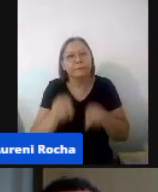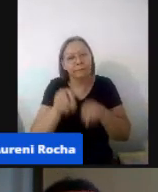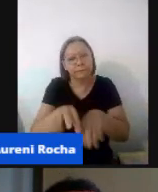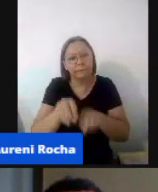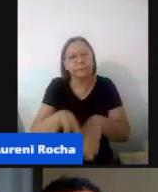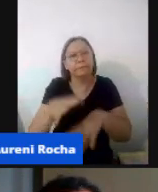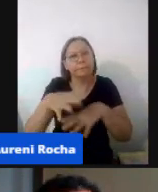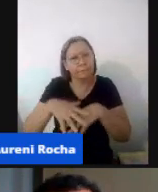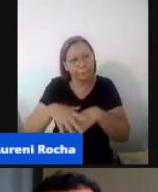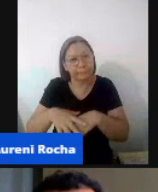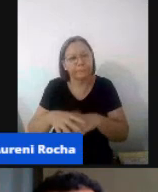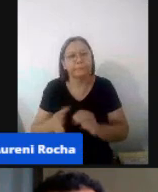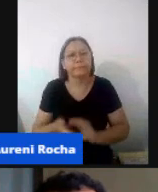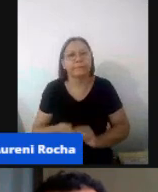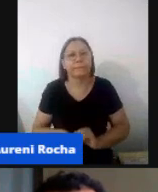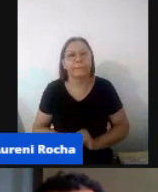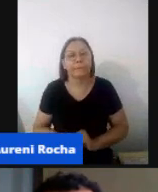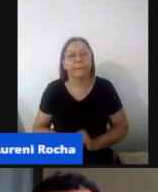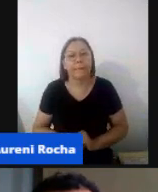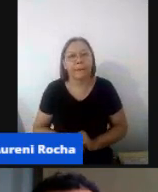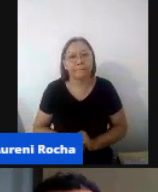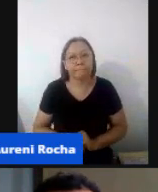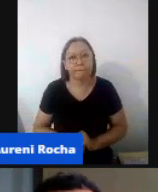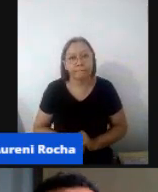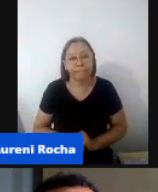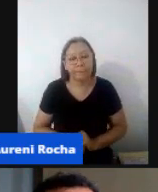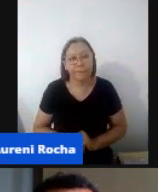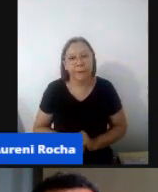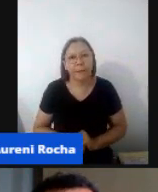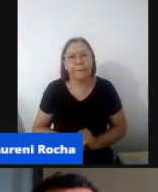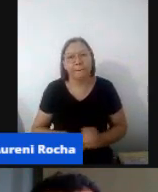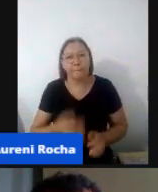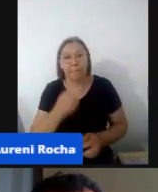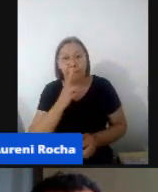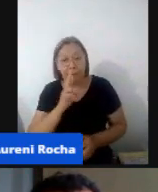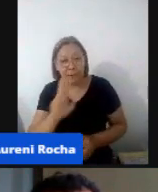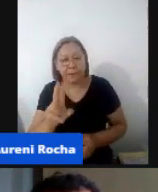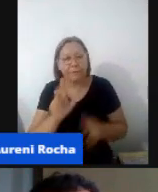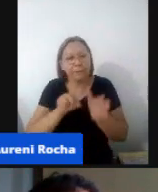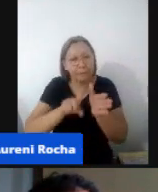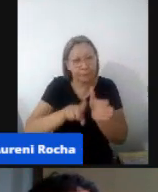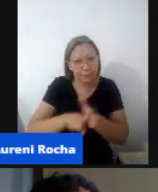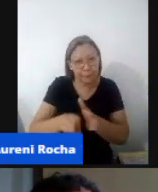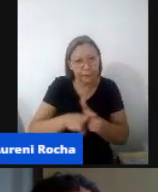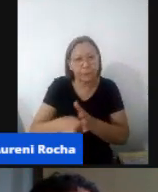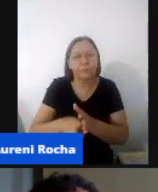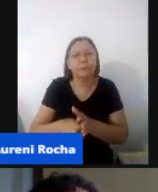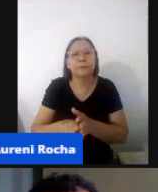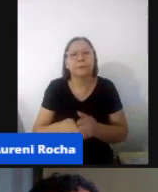Bem, professor, para iniciar a responder essa pergunta, eu peço, por gentileza, o próximo slide.